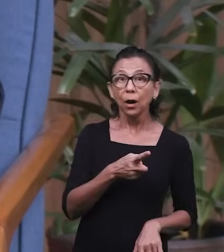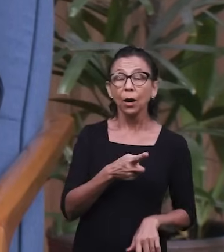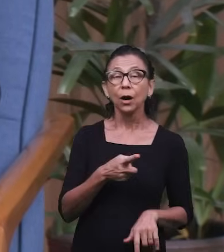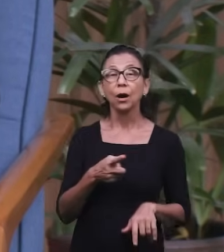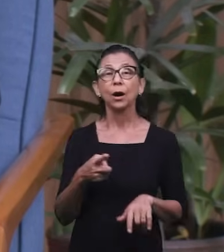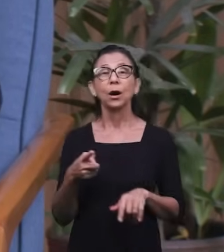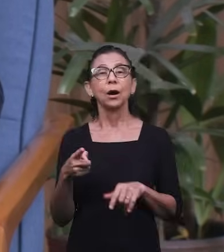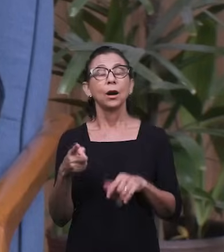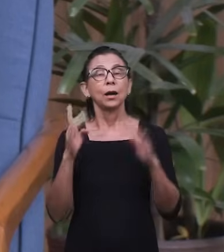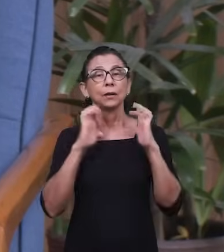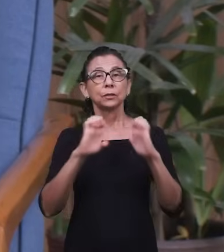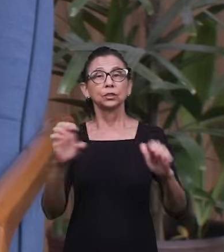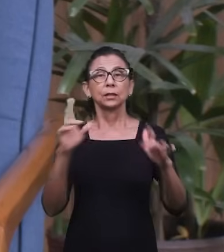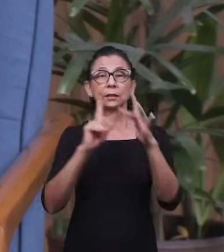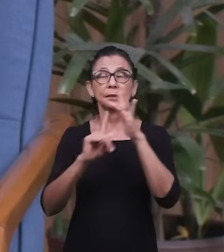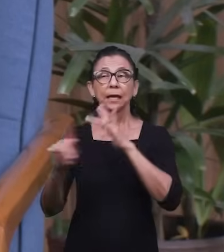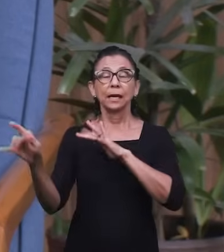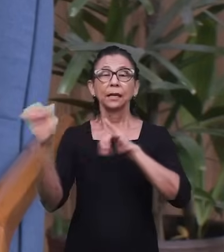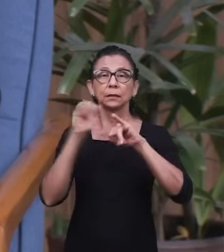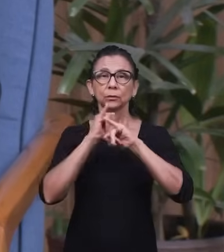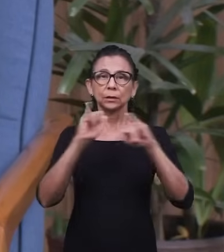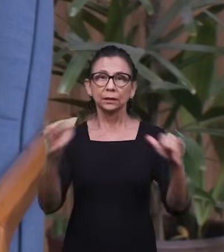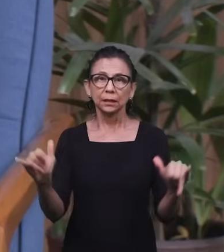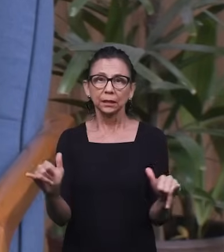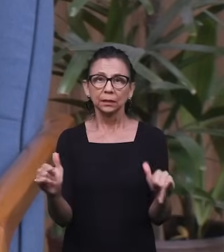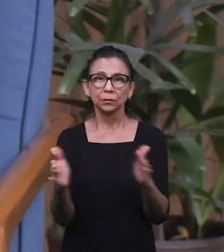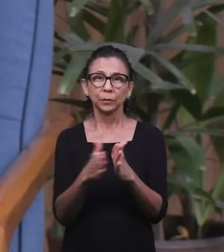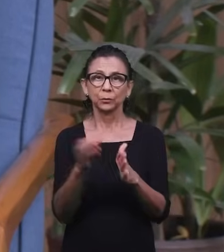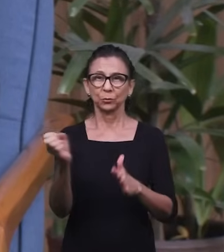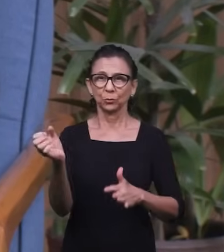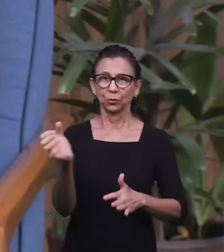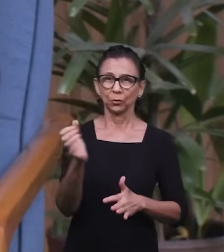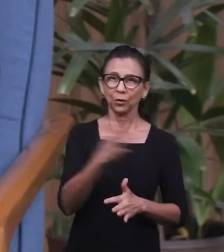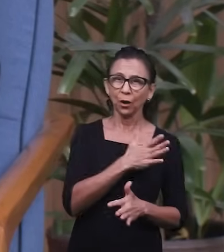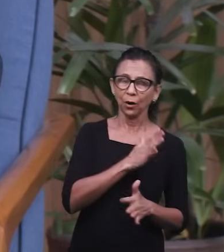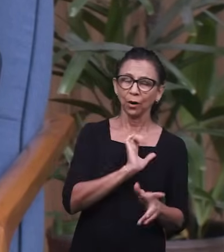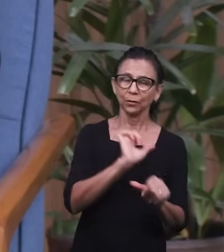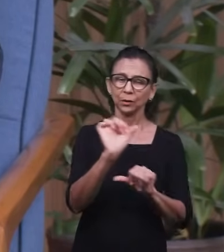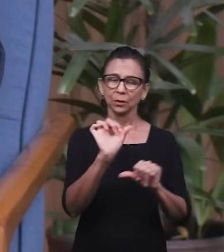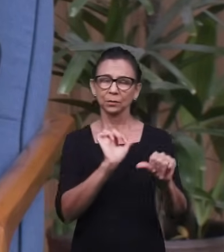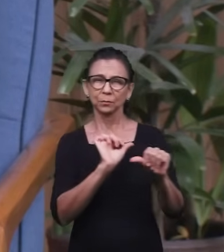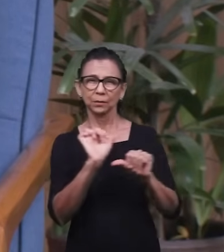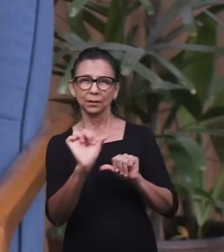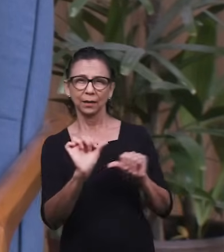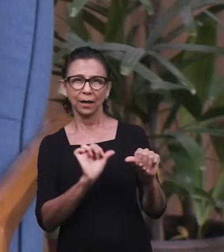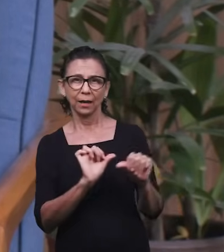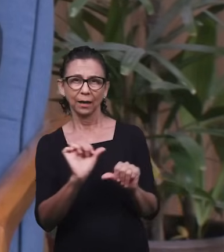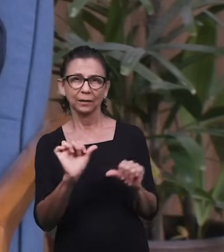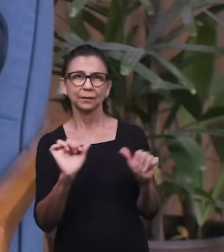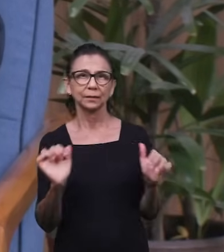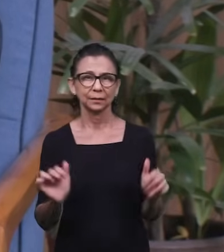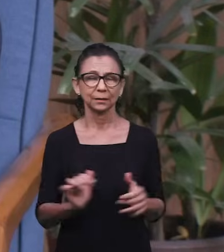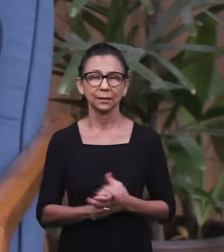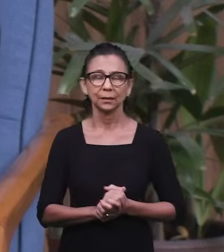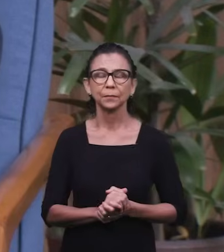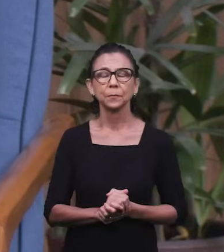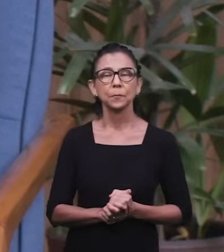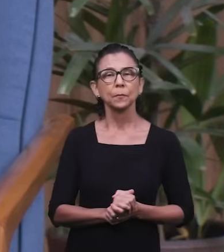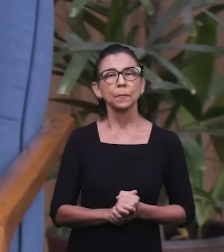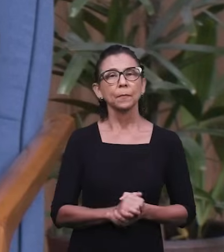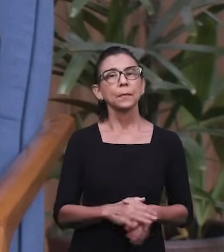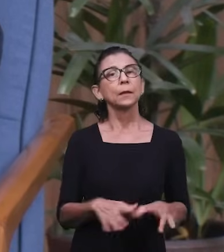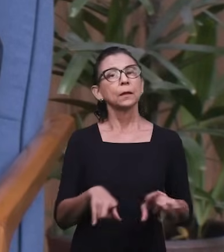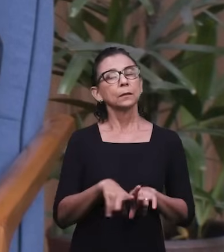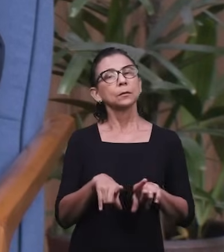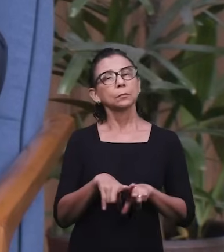está numa nova fase, agora também está na televisão, houve alguma remodelação, e você também pode se inscrever, ou seja, você pode passar